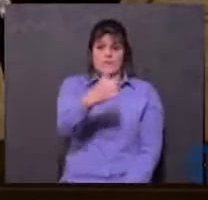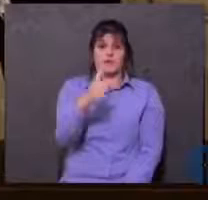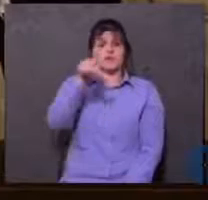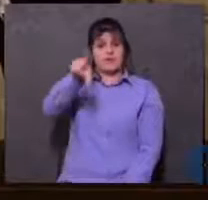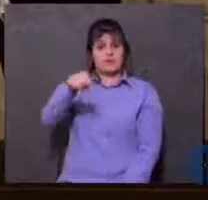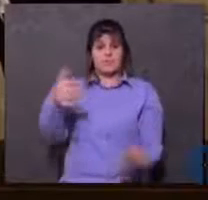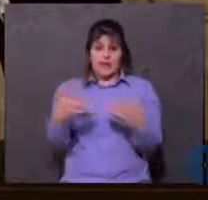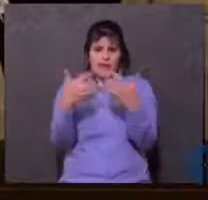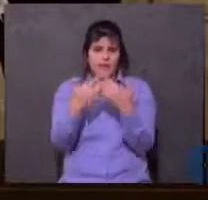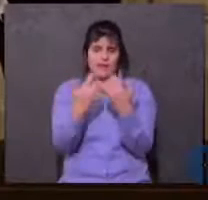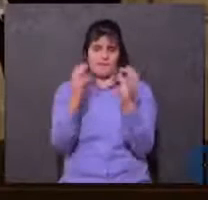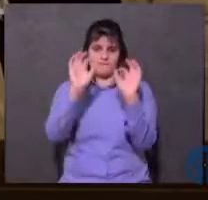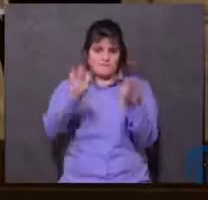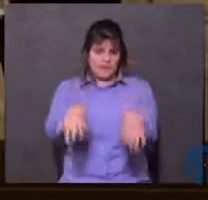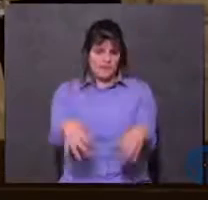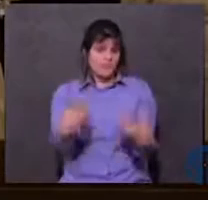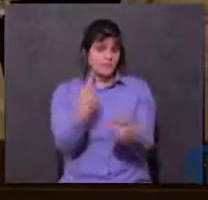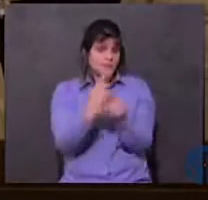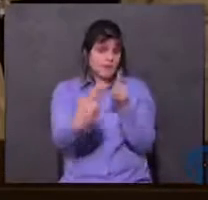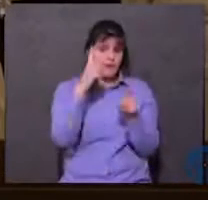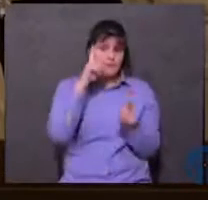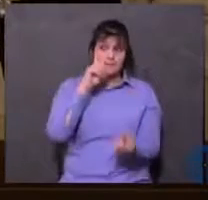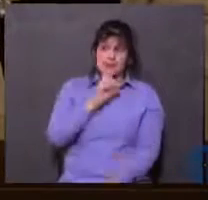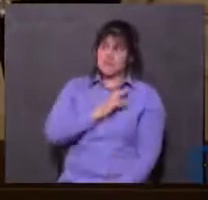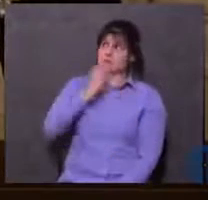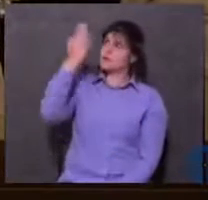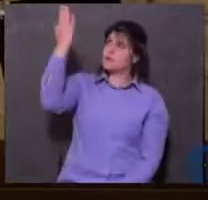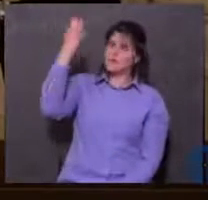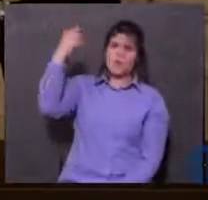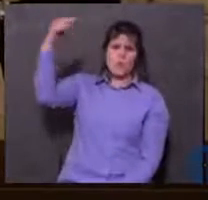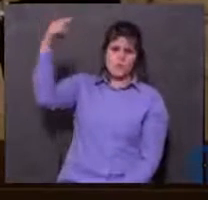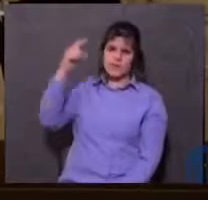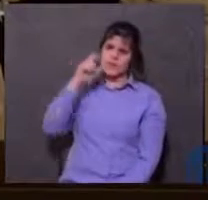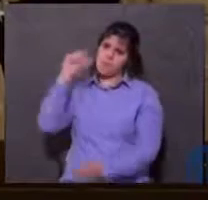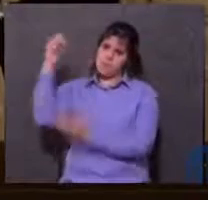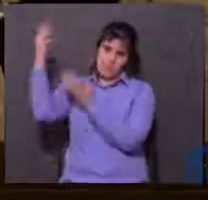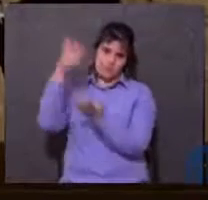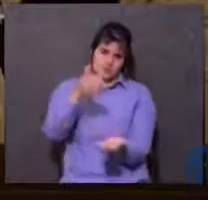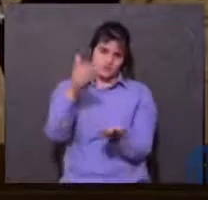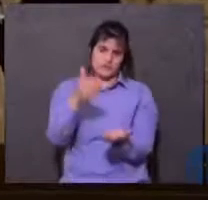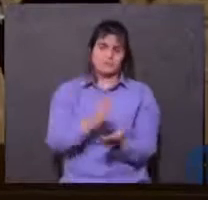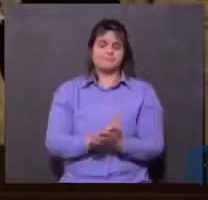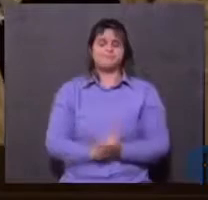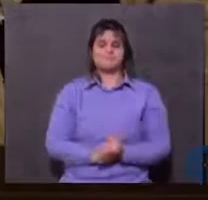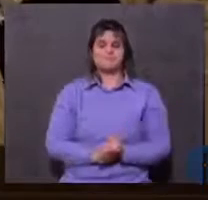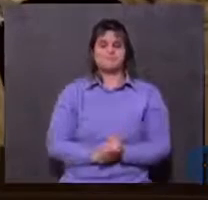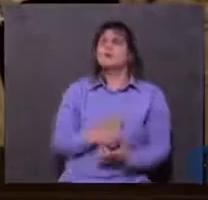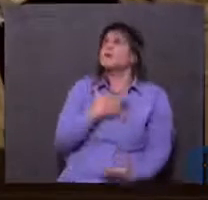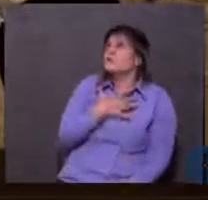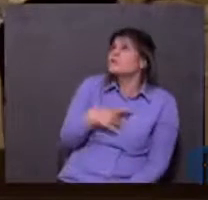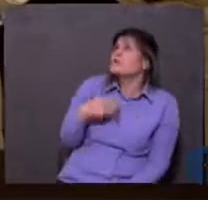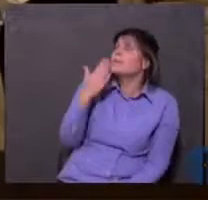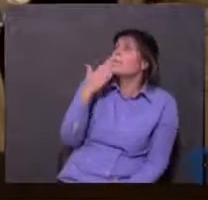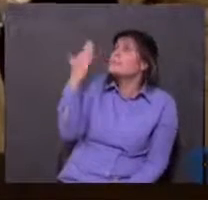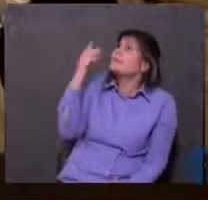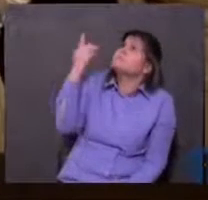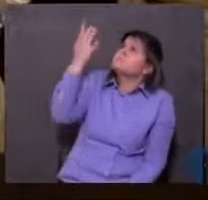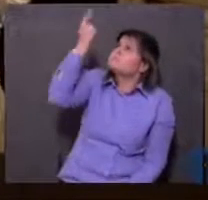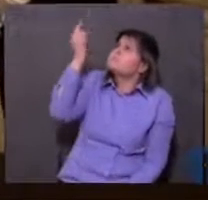guerra, porque só ela lhes poderá valer. Queria pedir-lhe para nos dizer quem